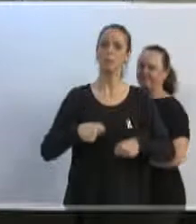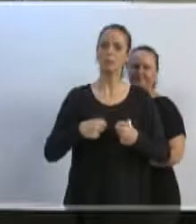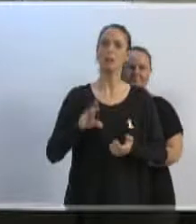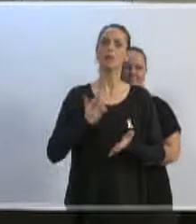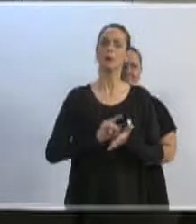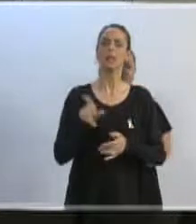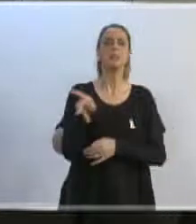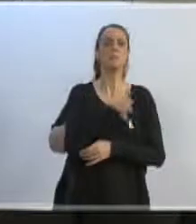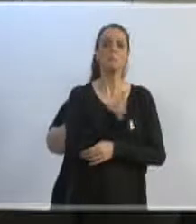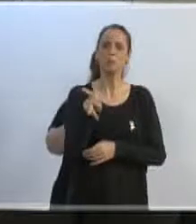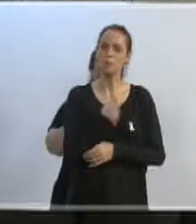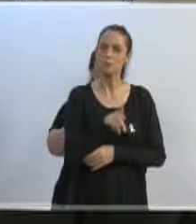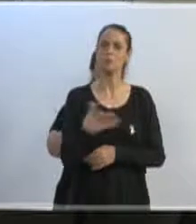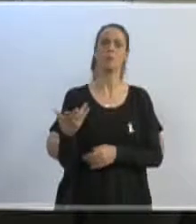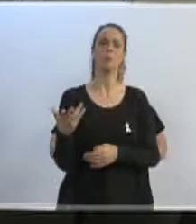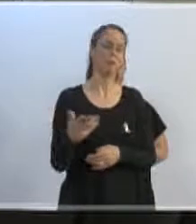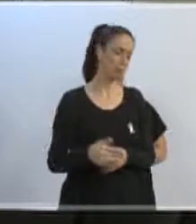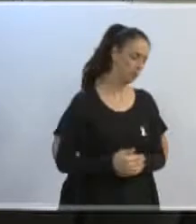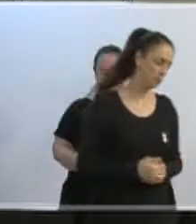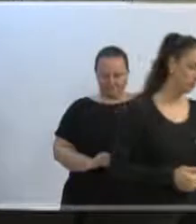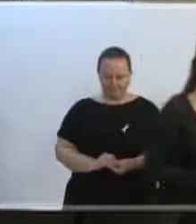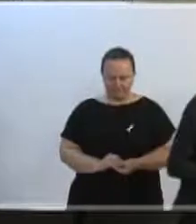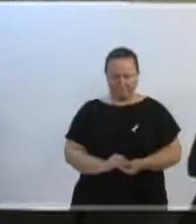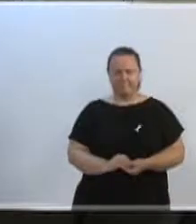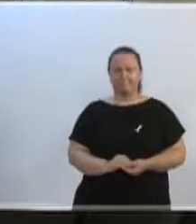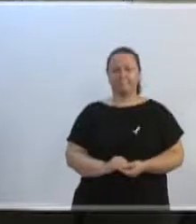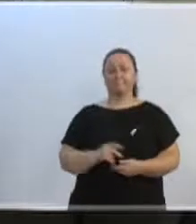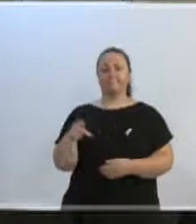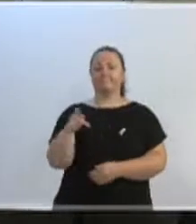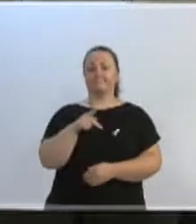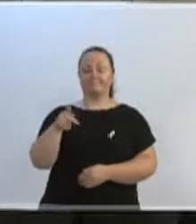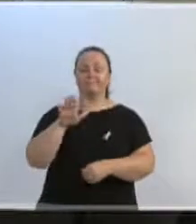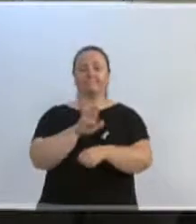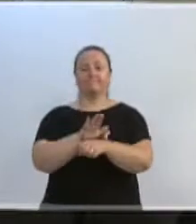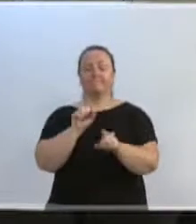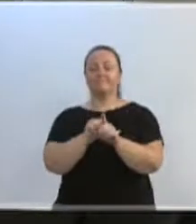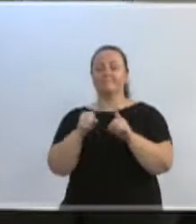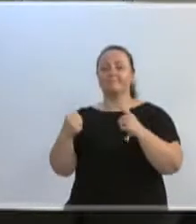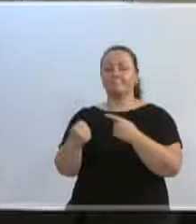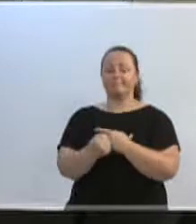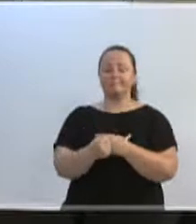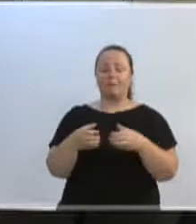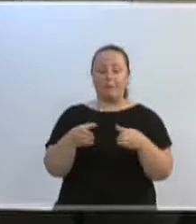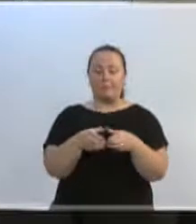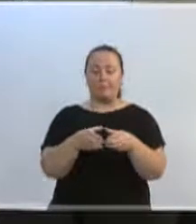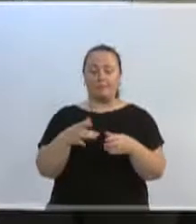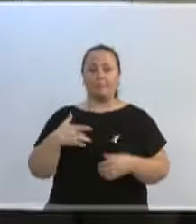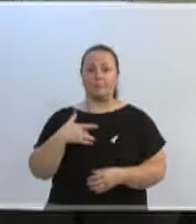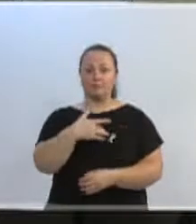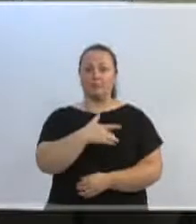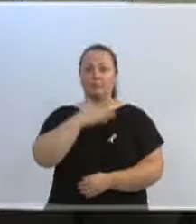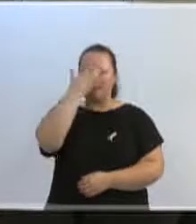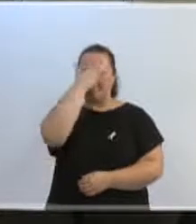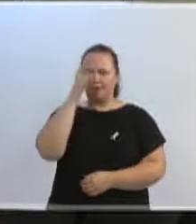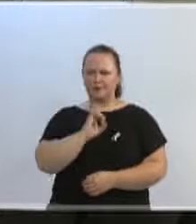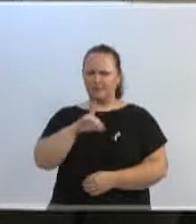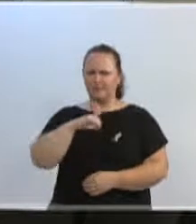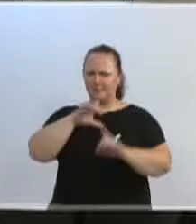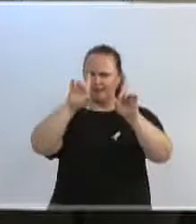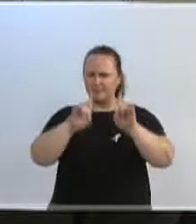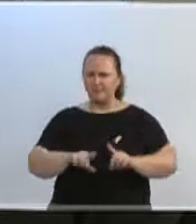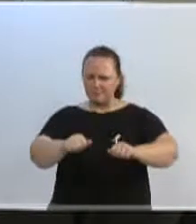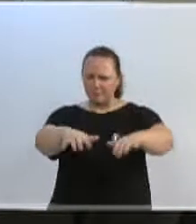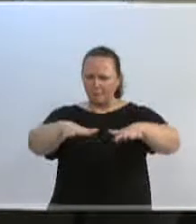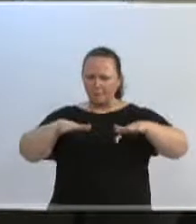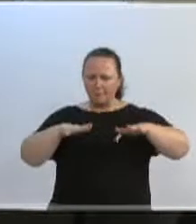os professores, as assistentes sociais, o pessoal da saúde, não só as pessoas com deficiência aqui nesse